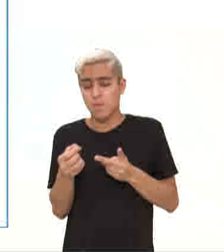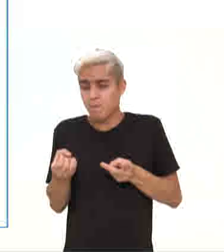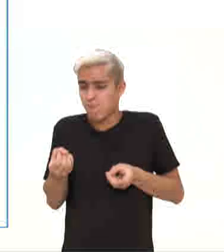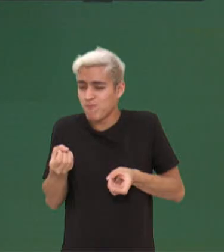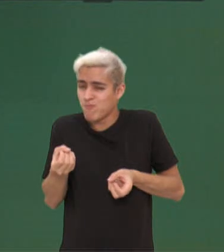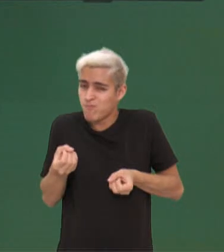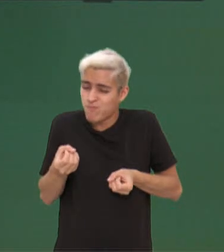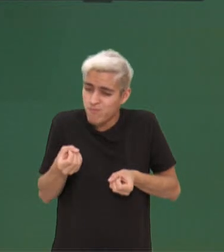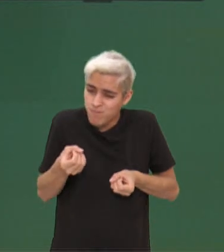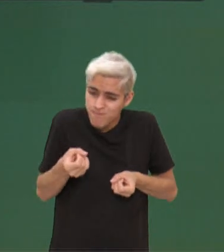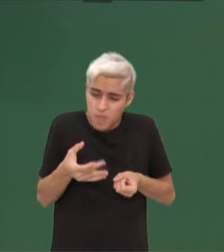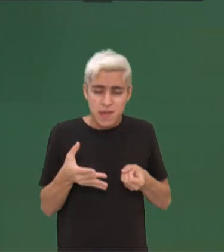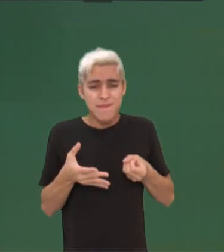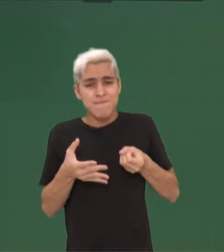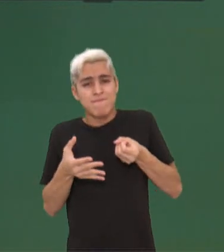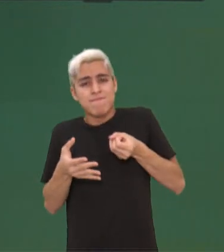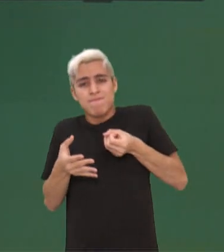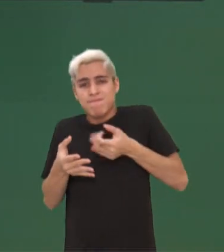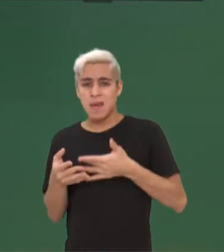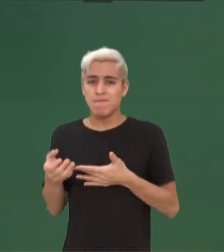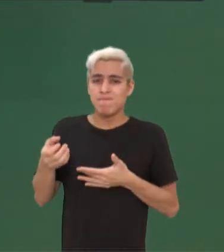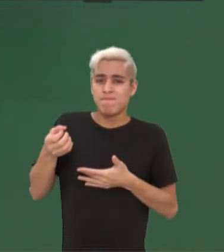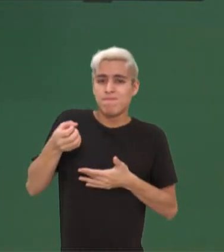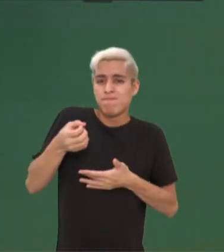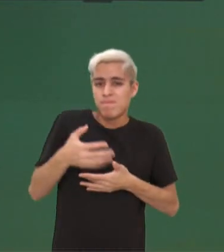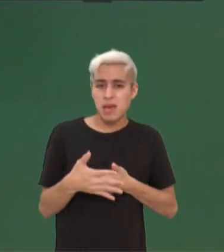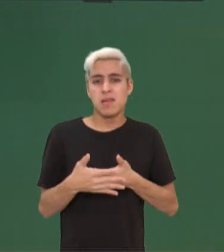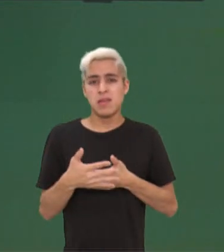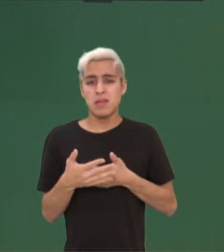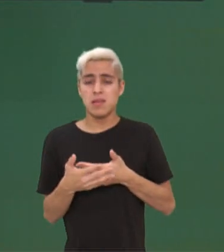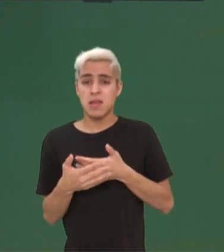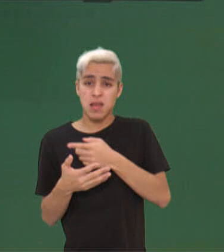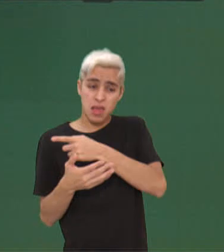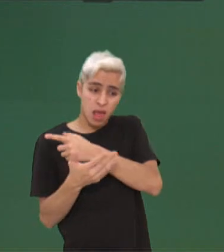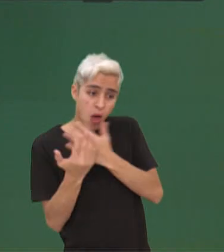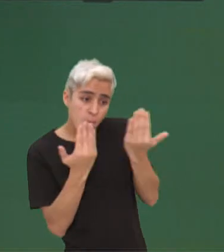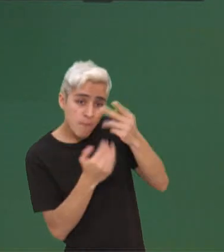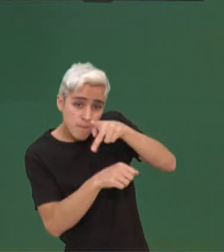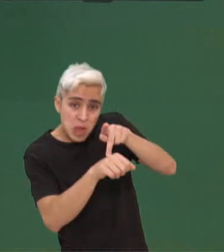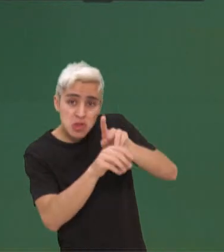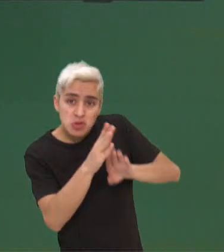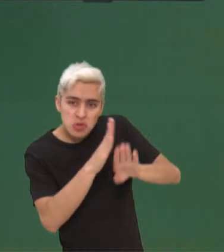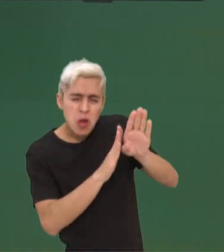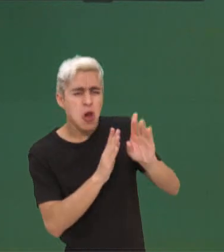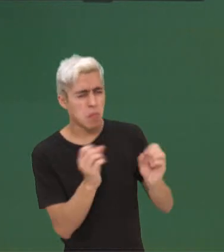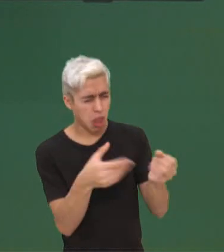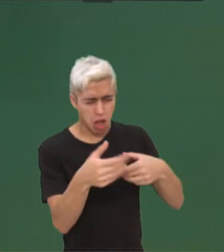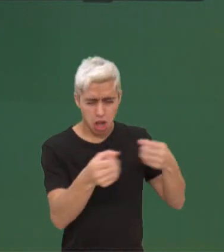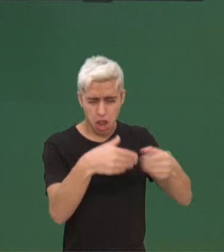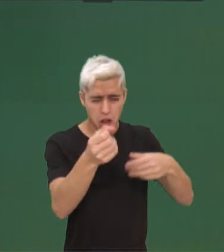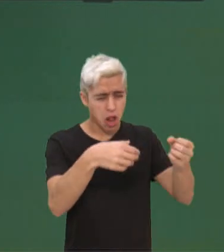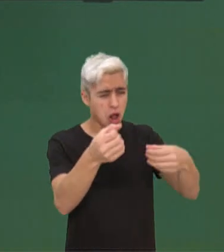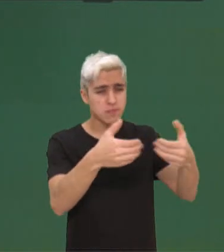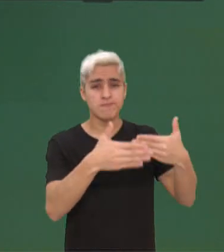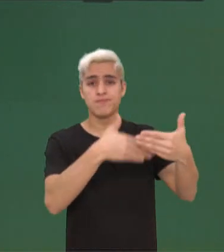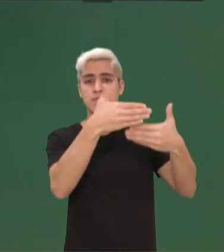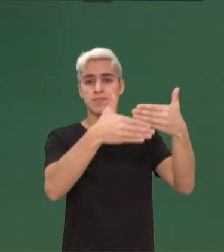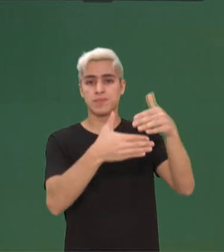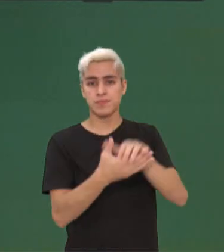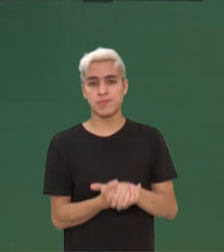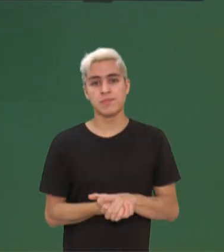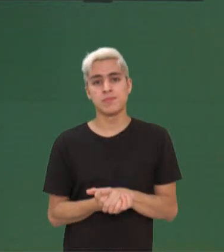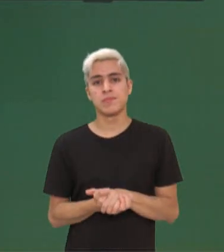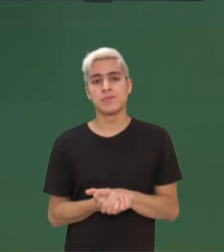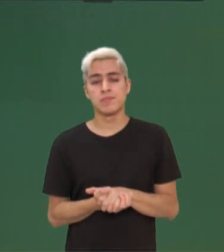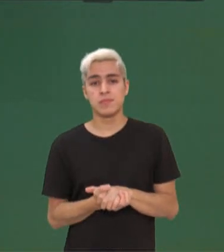modernização menor ou menos empregada do que nos países desenvolvidos. Outro